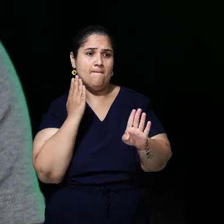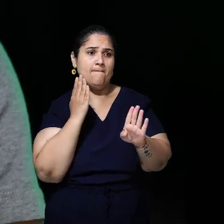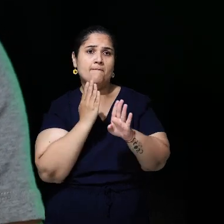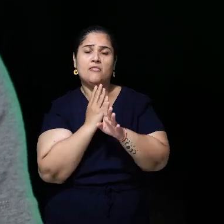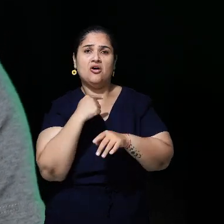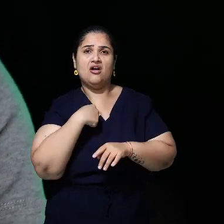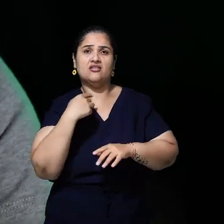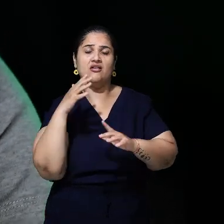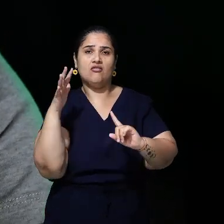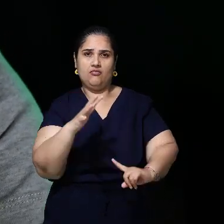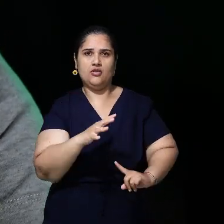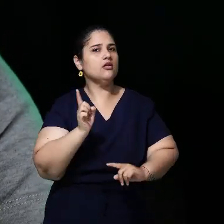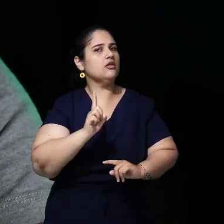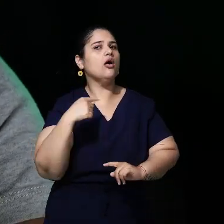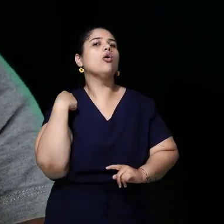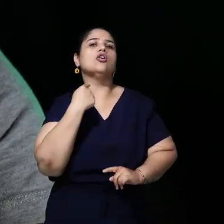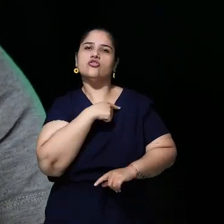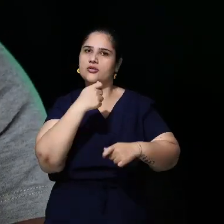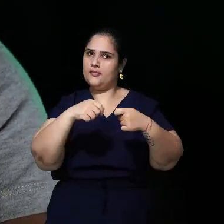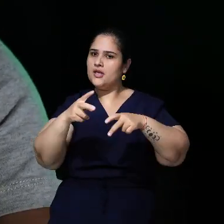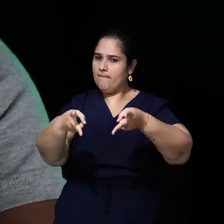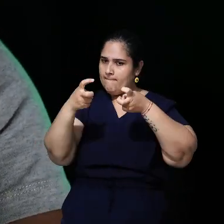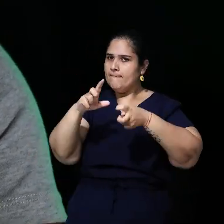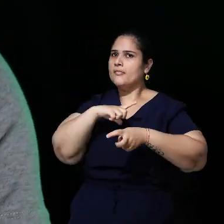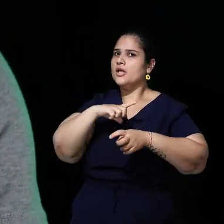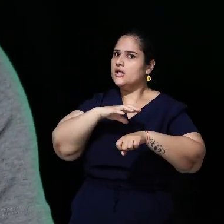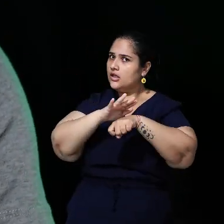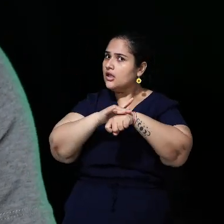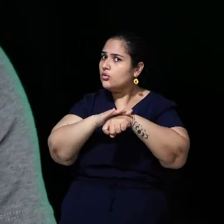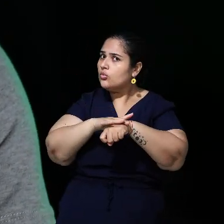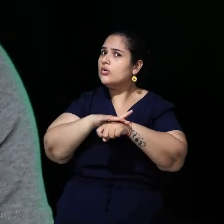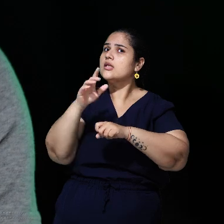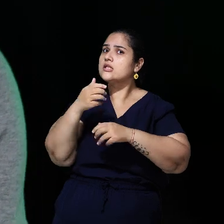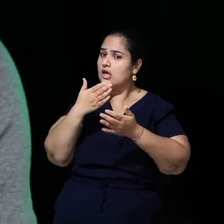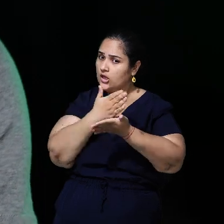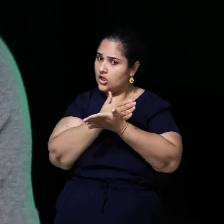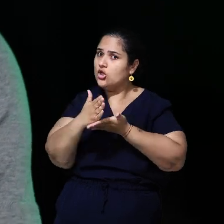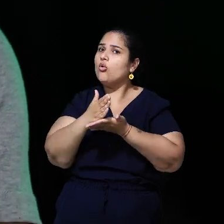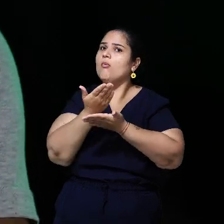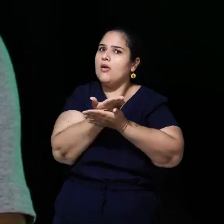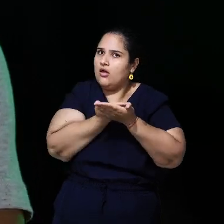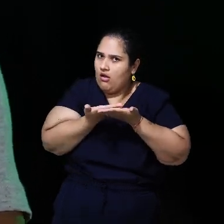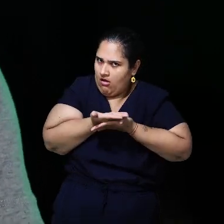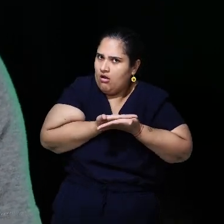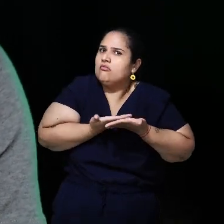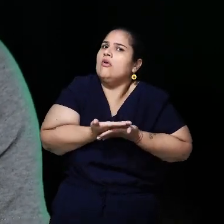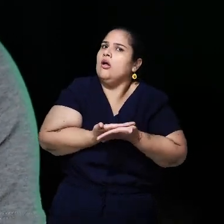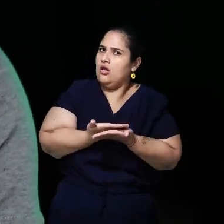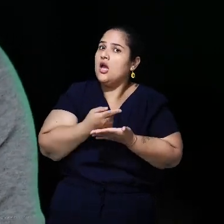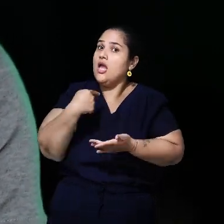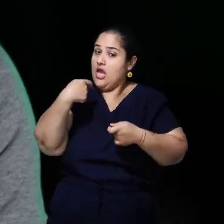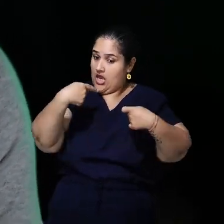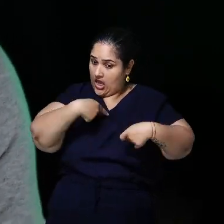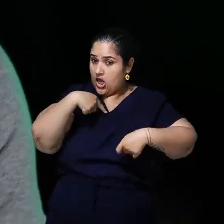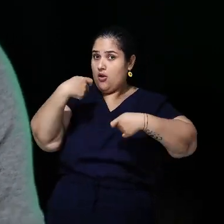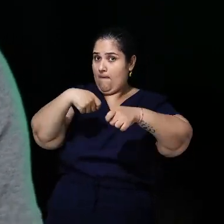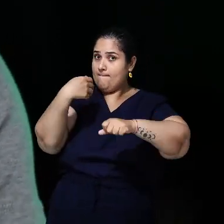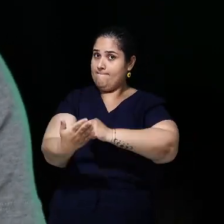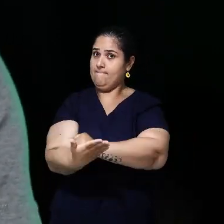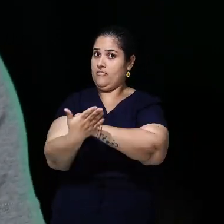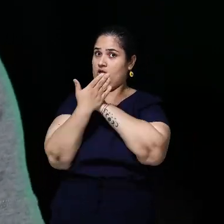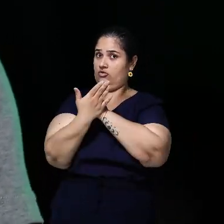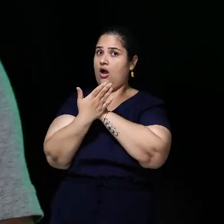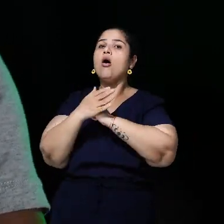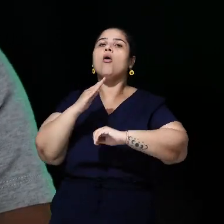problema e lutar contra ele. Sabe? Eu aprendi isso, que é eu que tenho que me ajudar. Né? A ajuda profissional é excepcional,